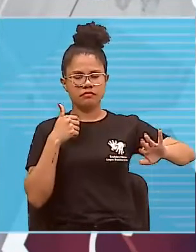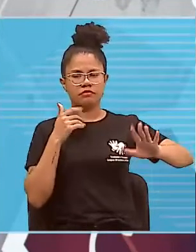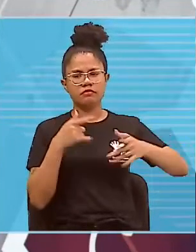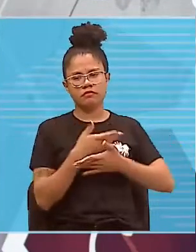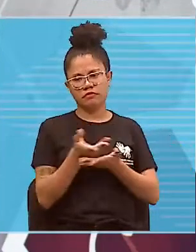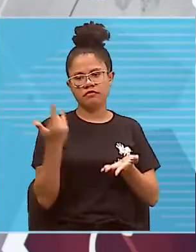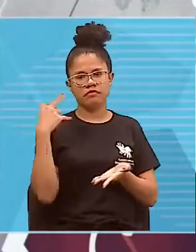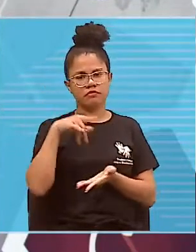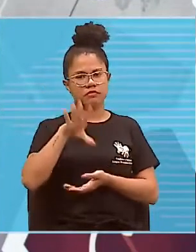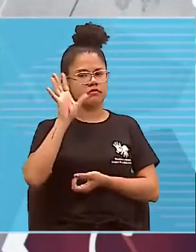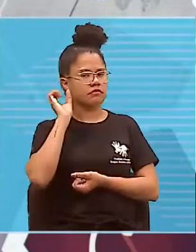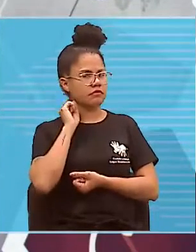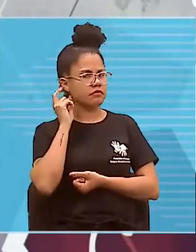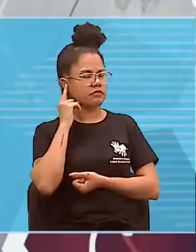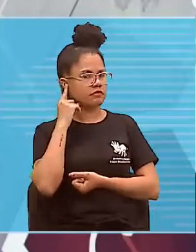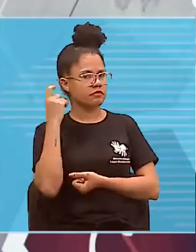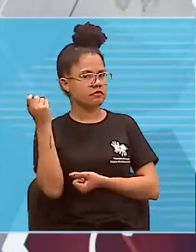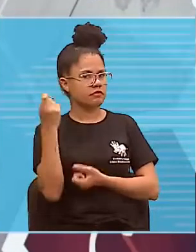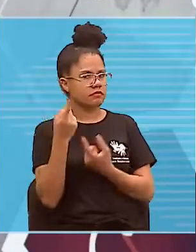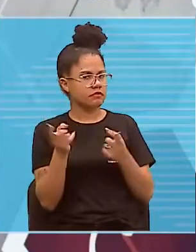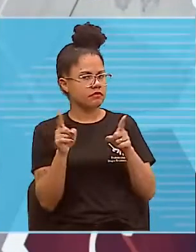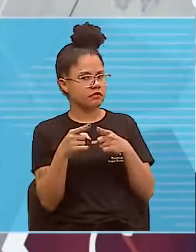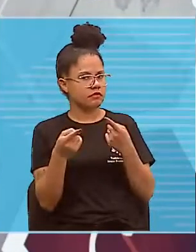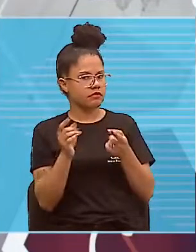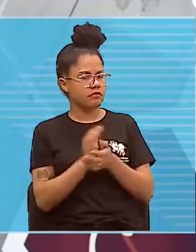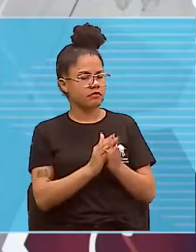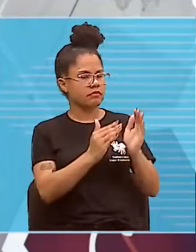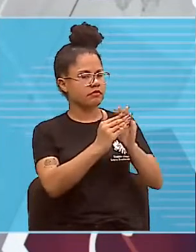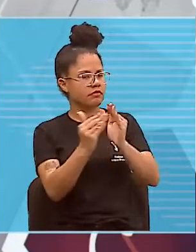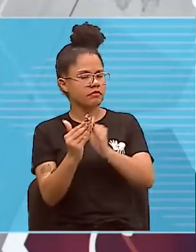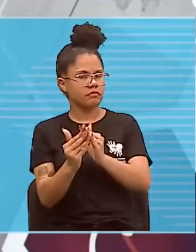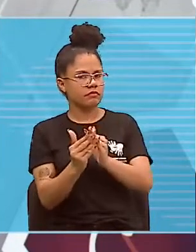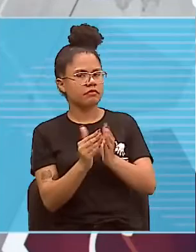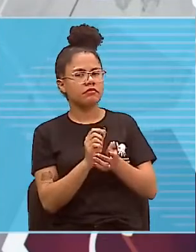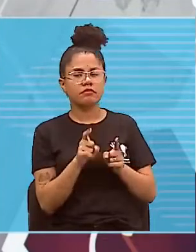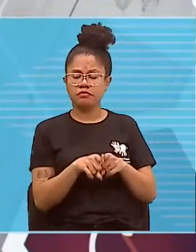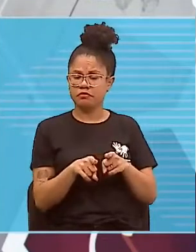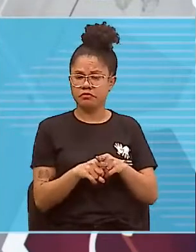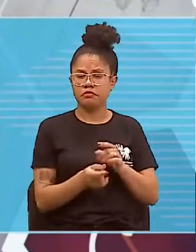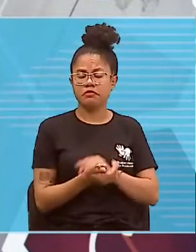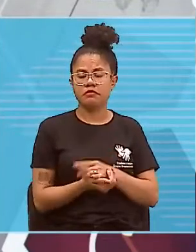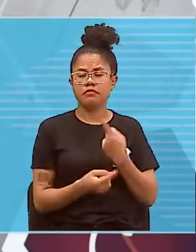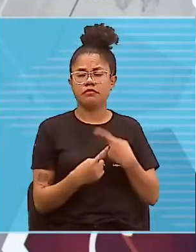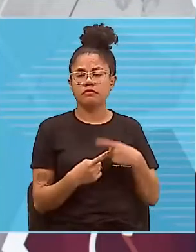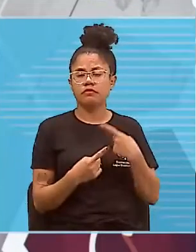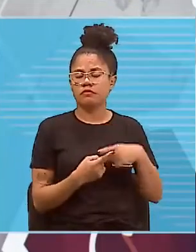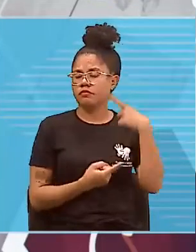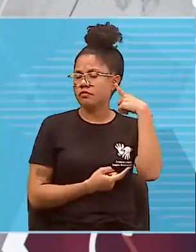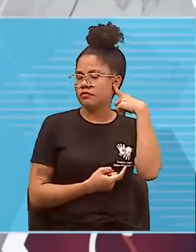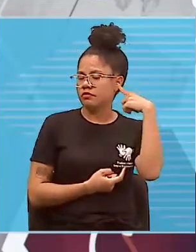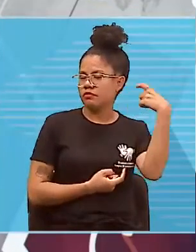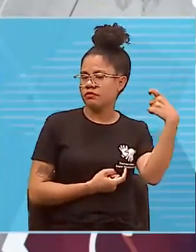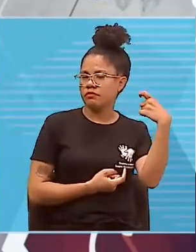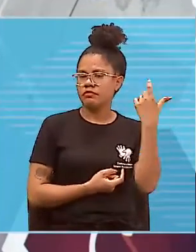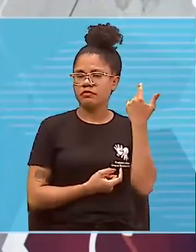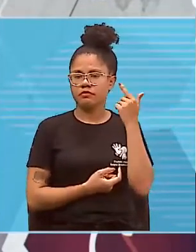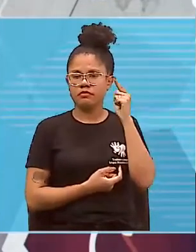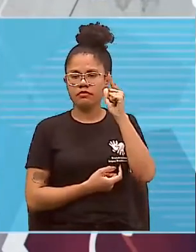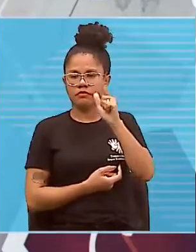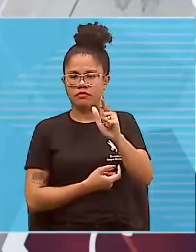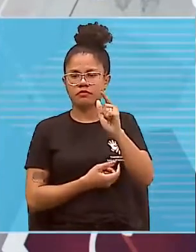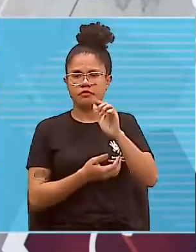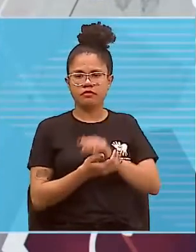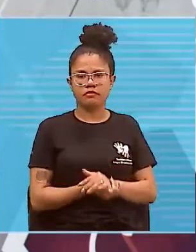a música que o vizinho está escutando também porque porque o som ele consegue passar